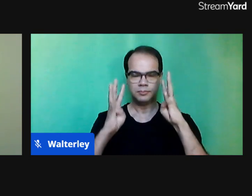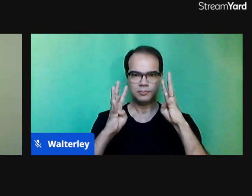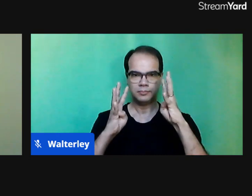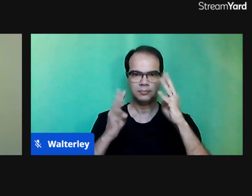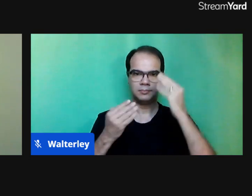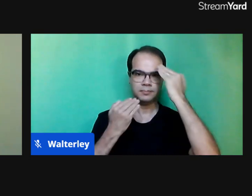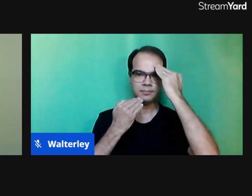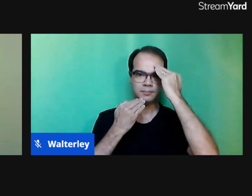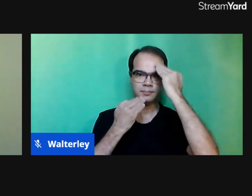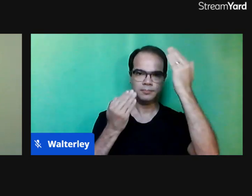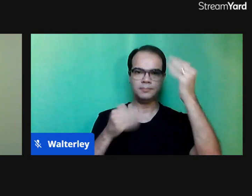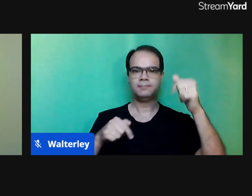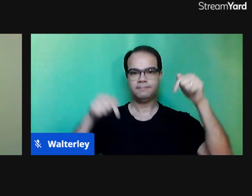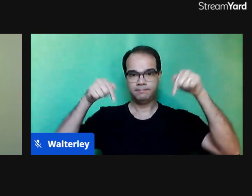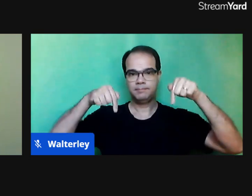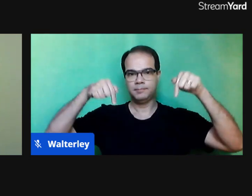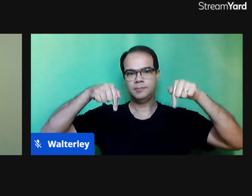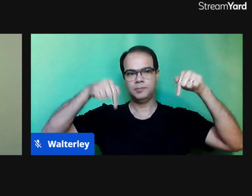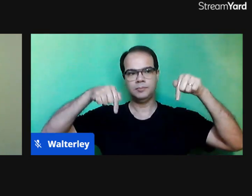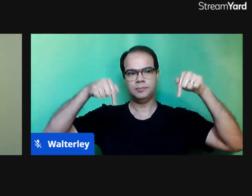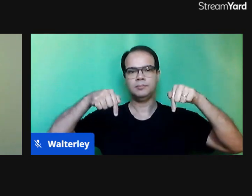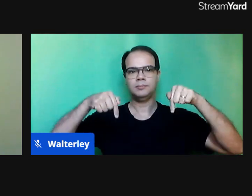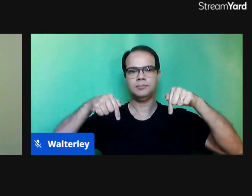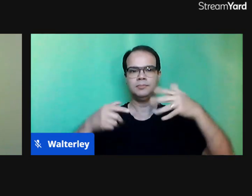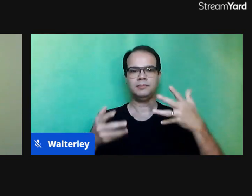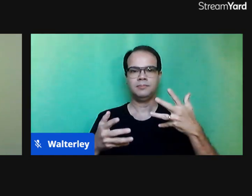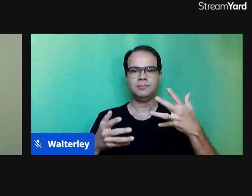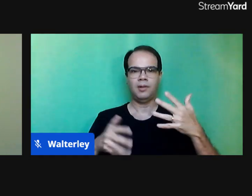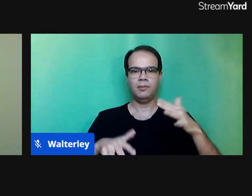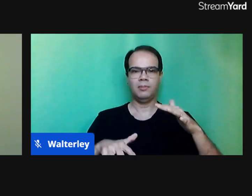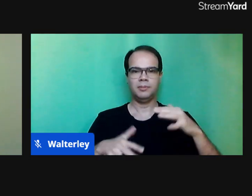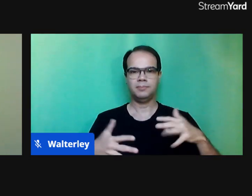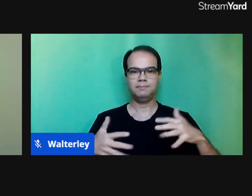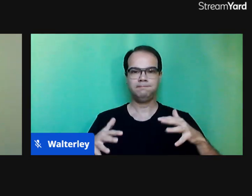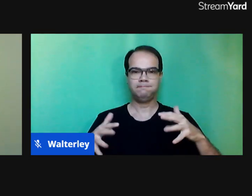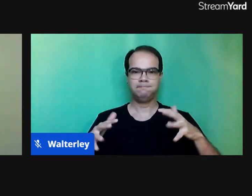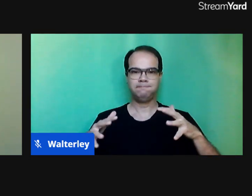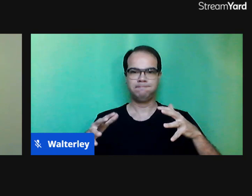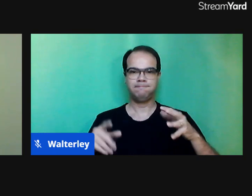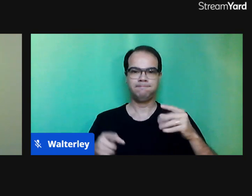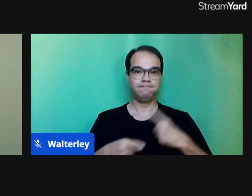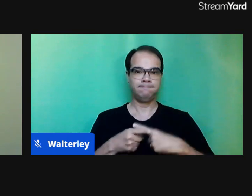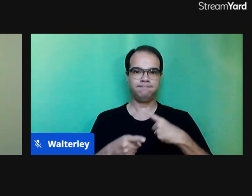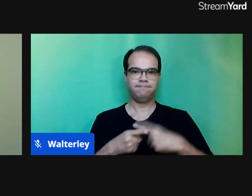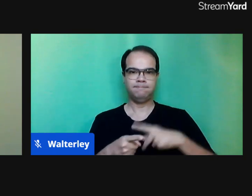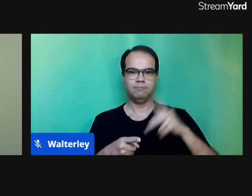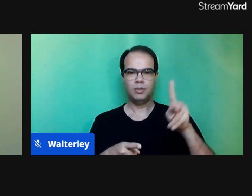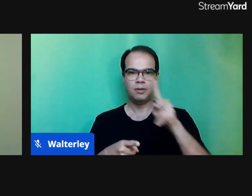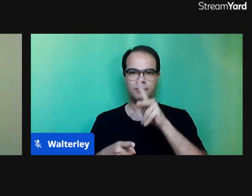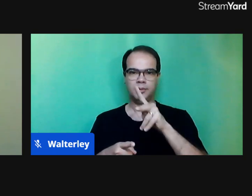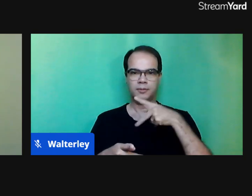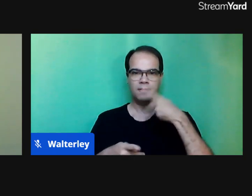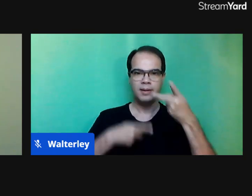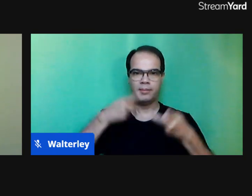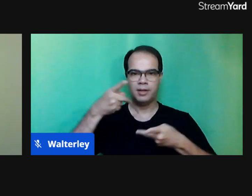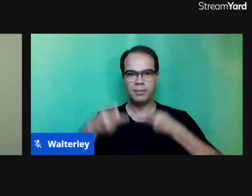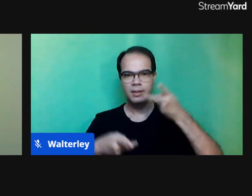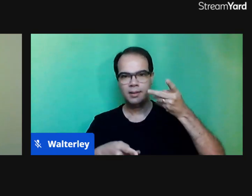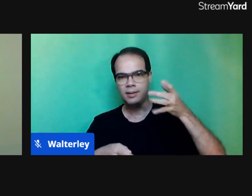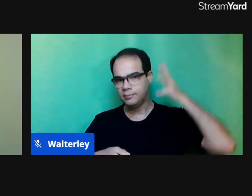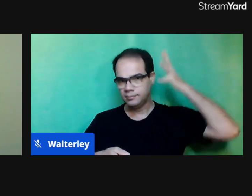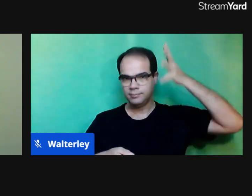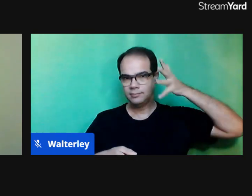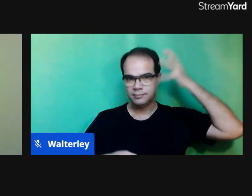estar aqui. Desculpem o nervosismo, estar falando com vários professores. Assim,